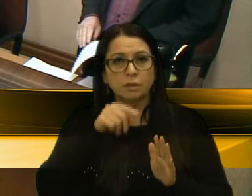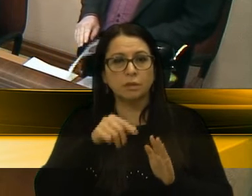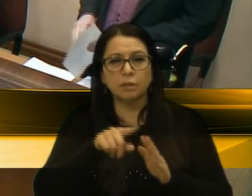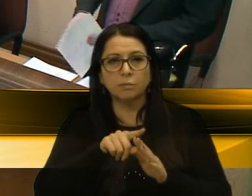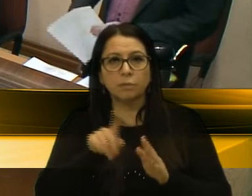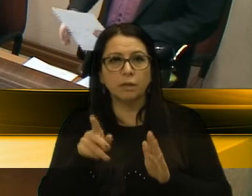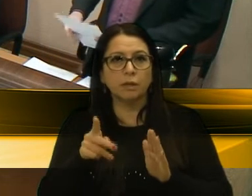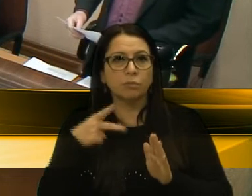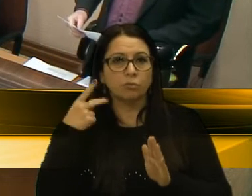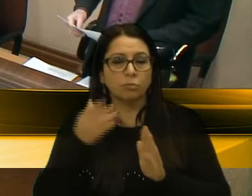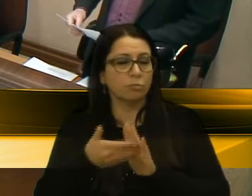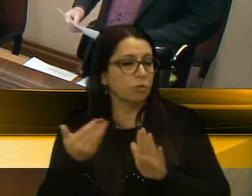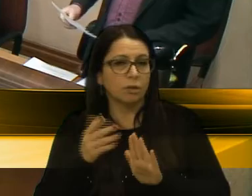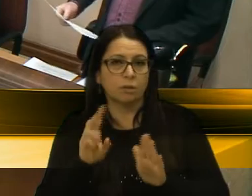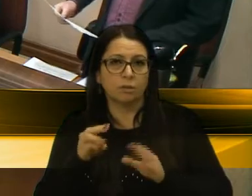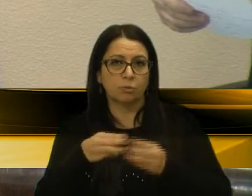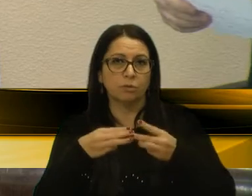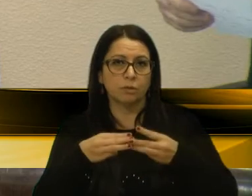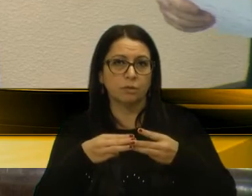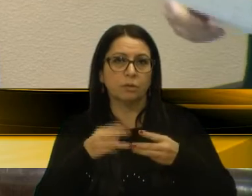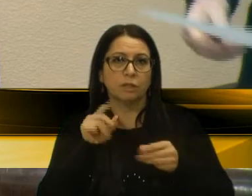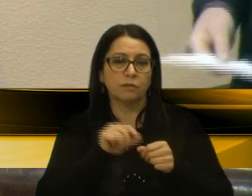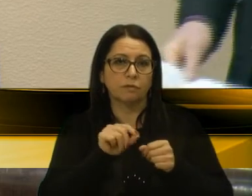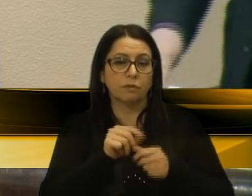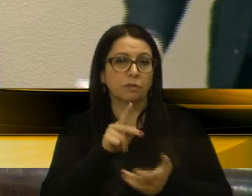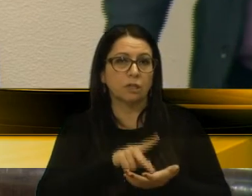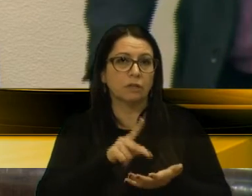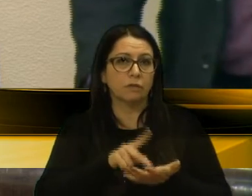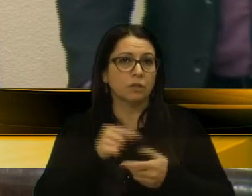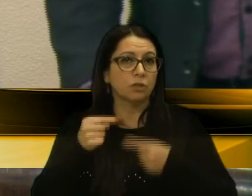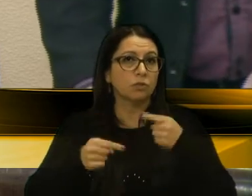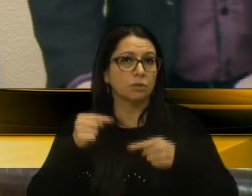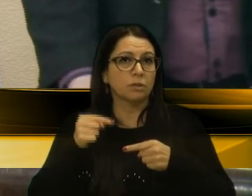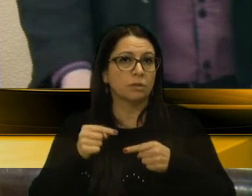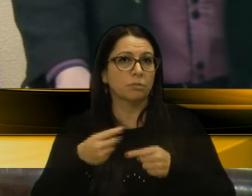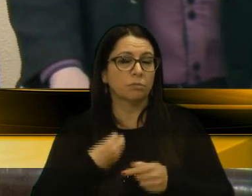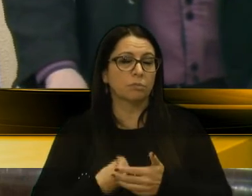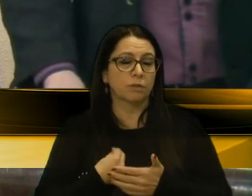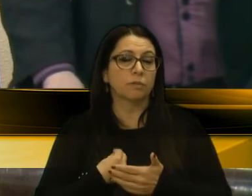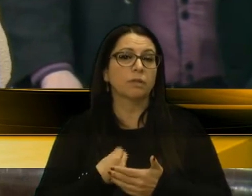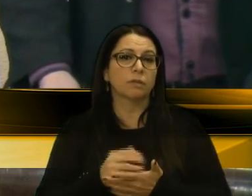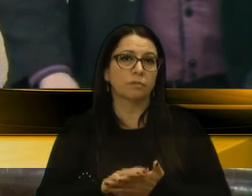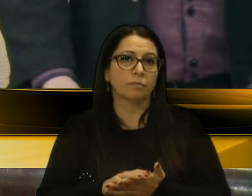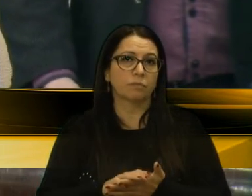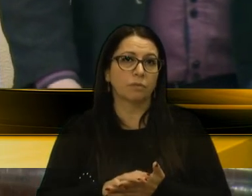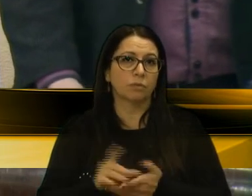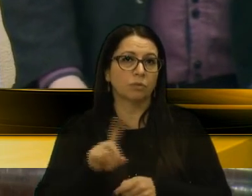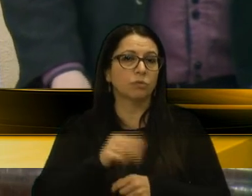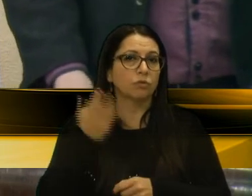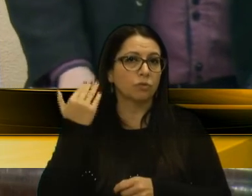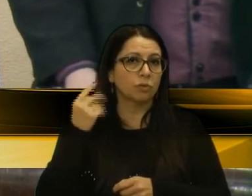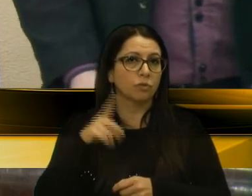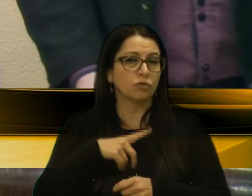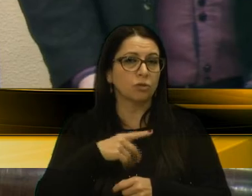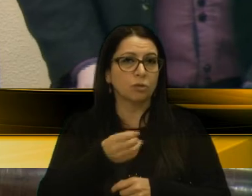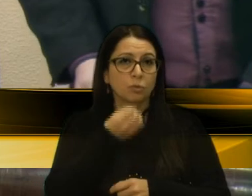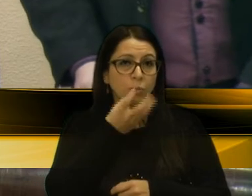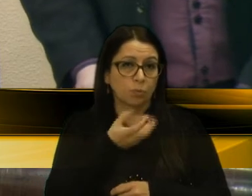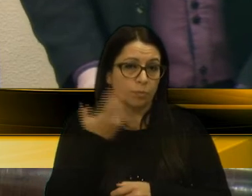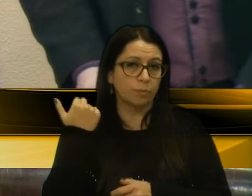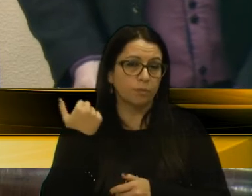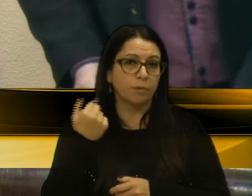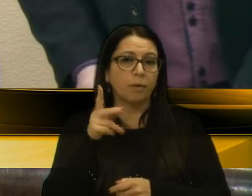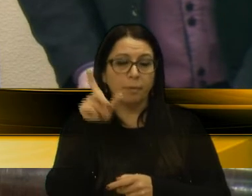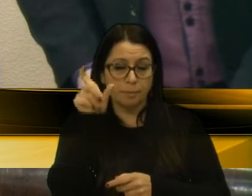despolitizar essa moção e que a gente faça, de fato, a discussão pela vida. Dias atrás eu tive um relato de